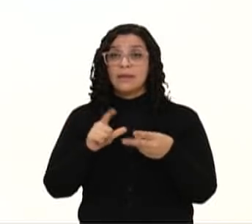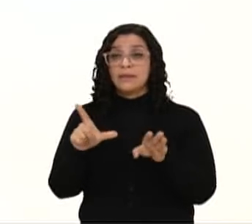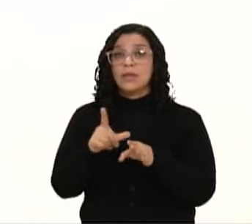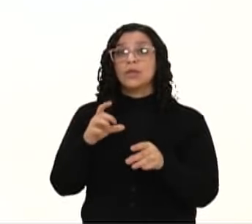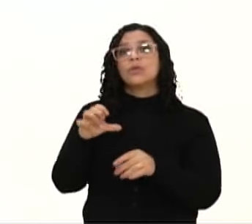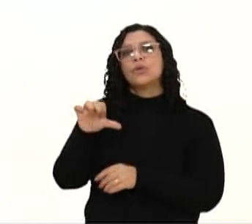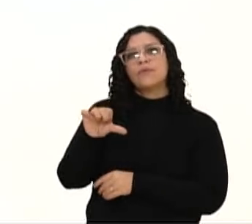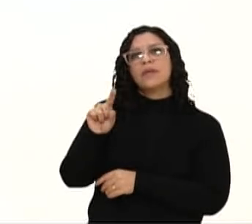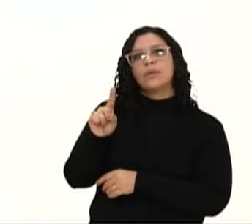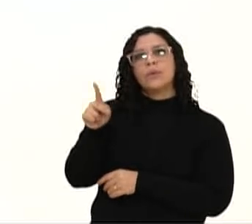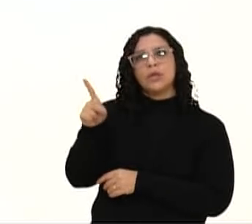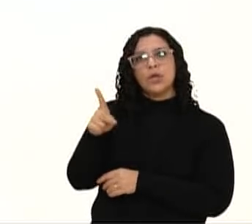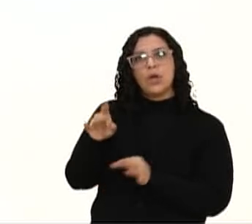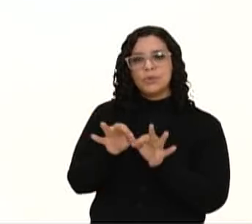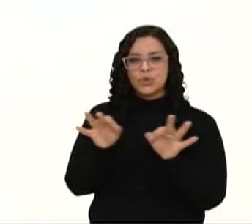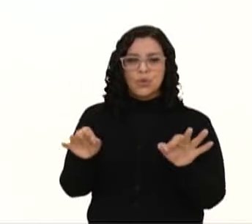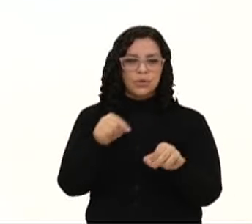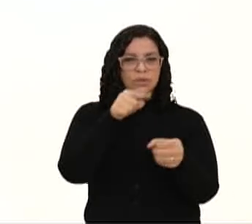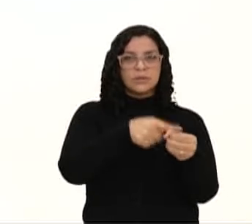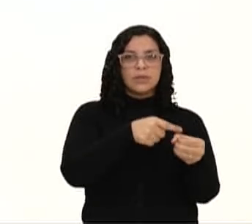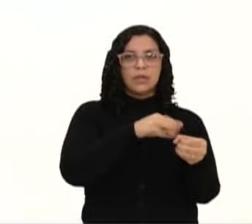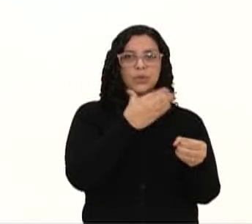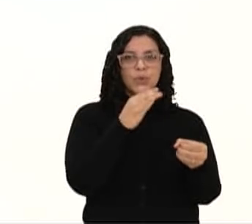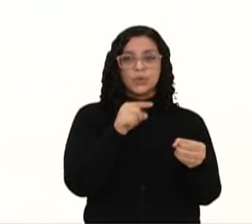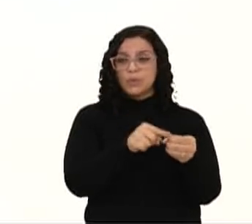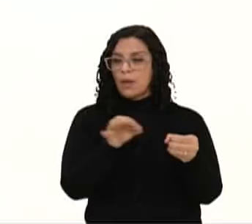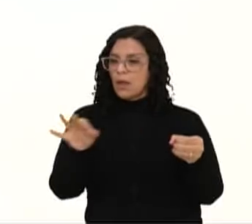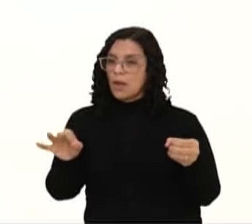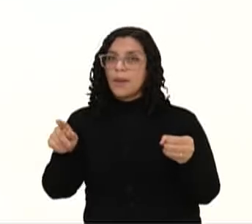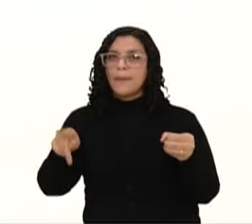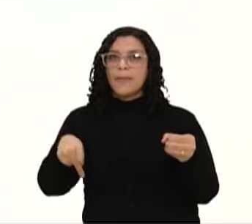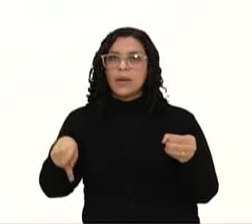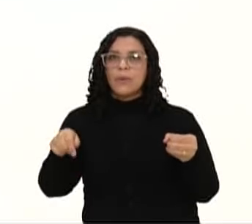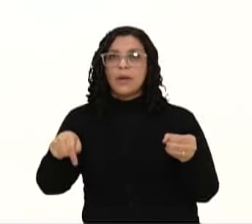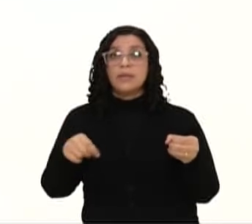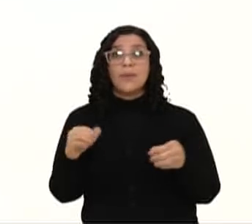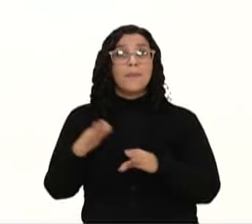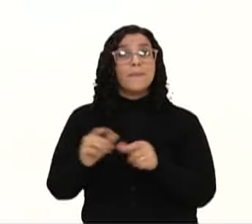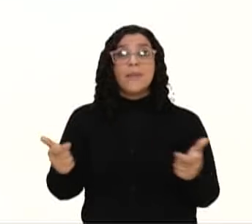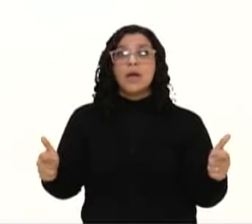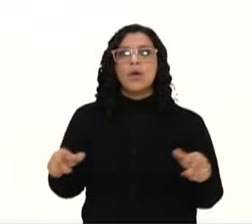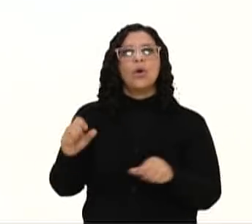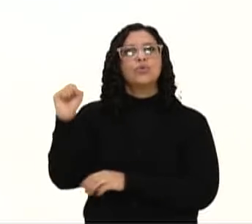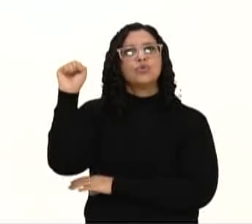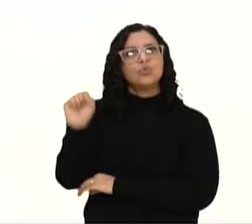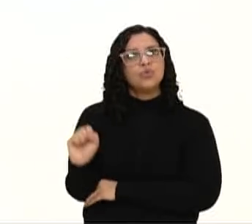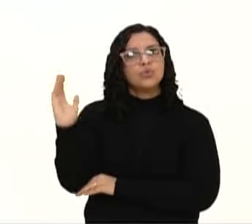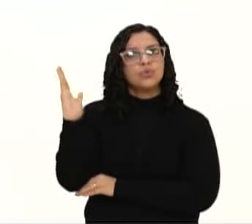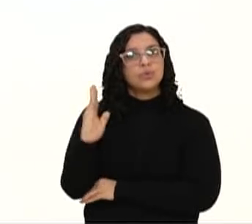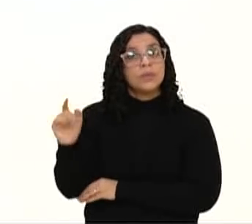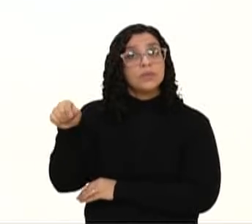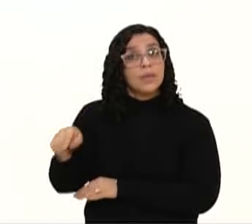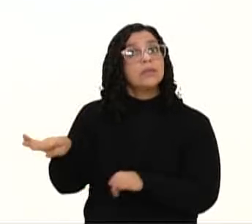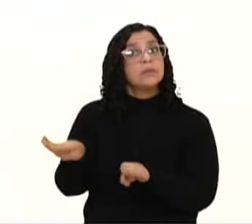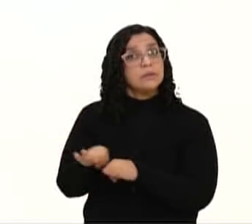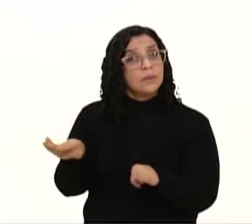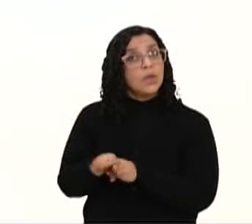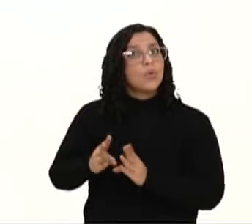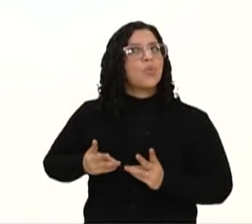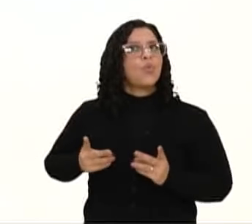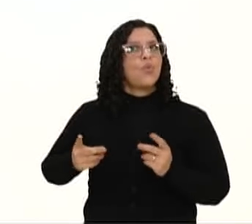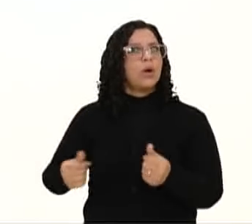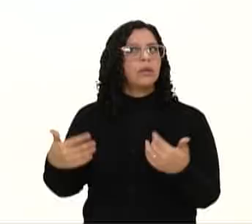de 91 quilômetros de Curitiba e é o maior do sul do país. E é um dos maiores em termos